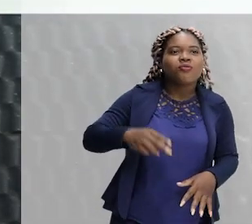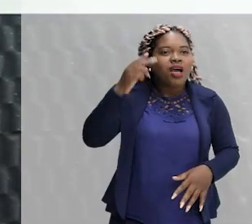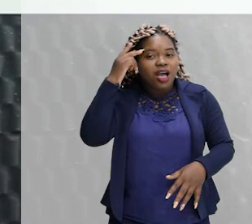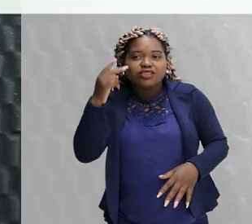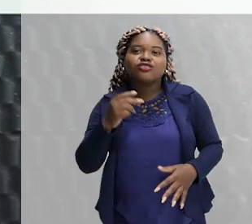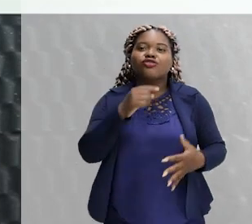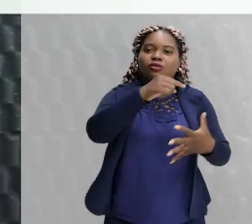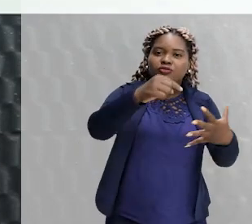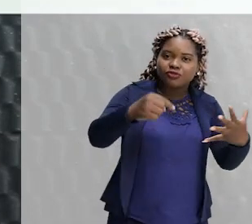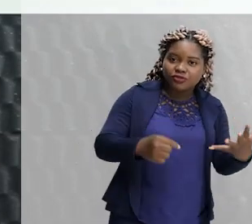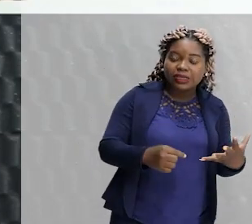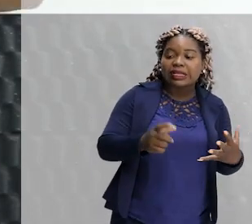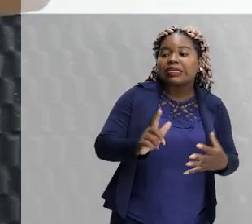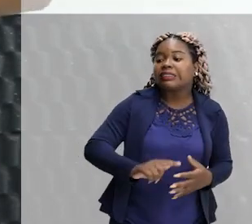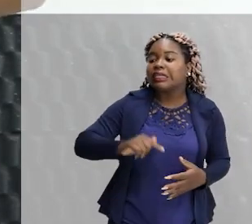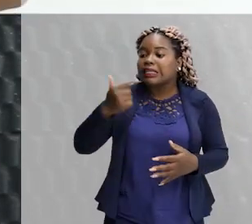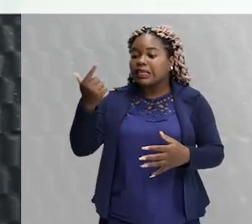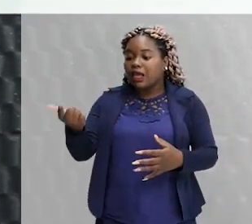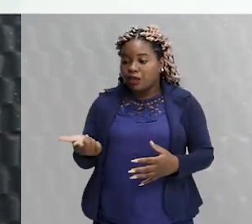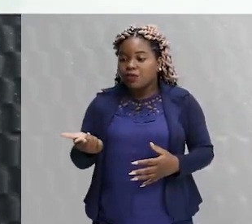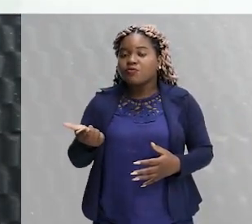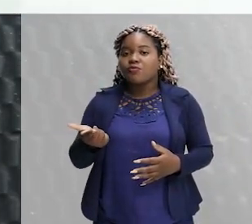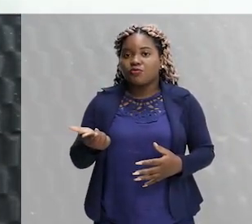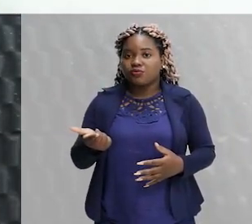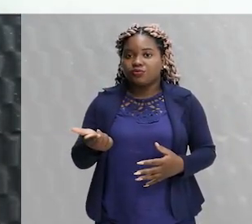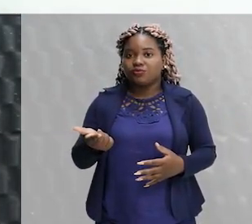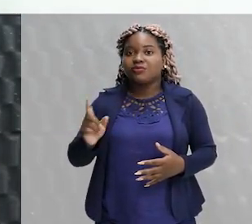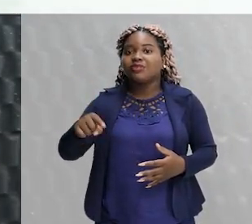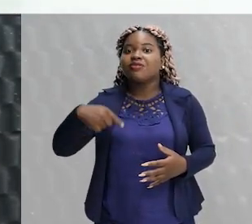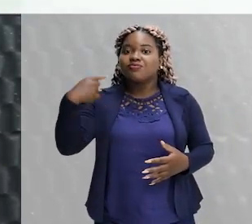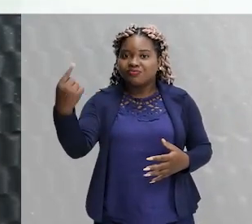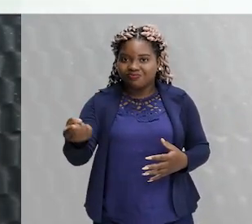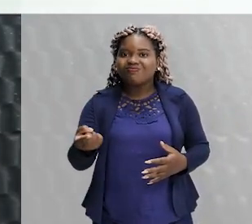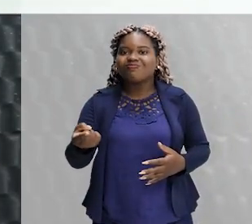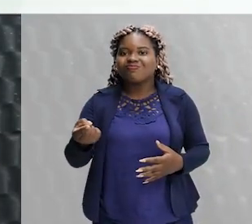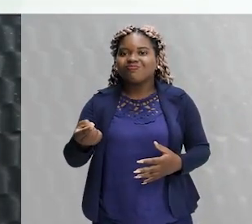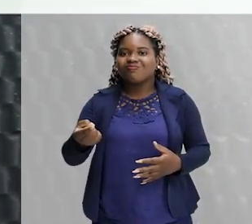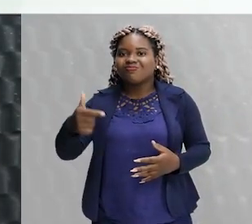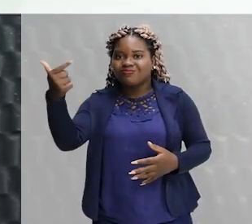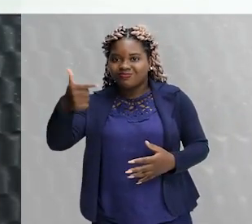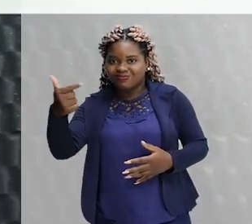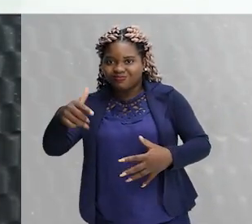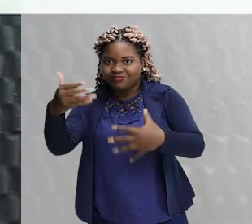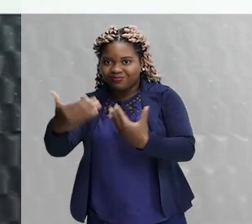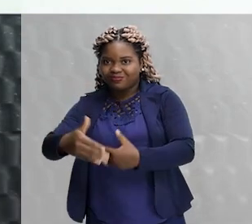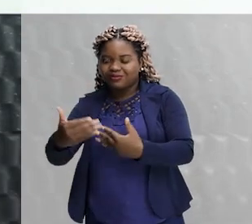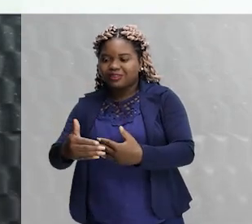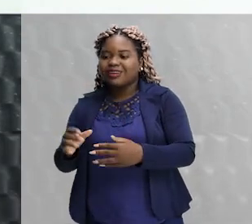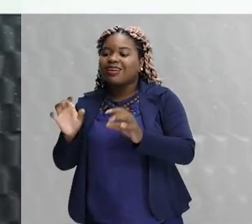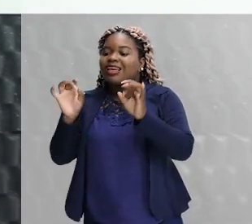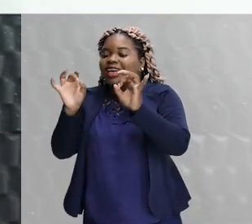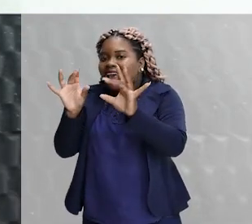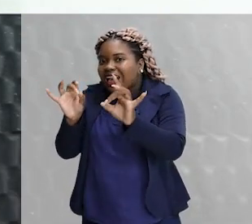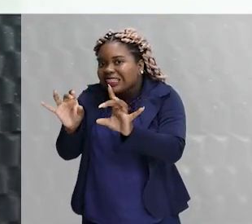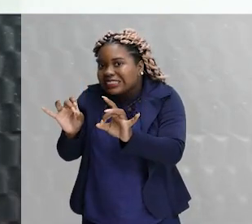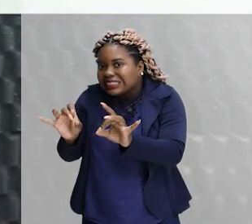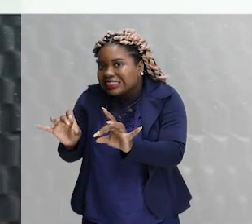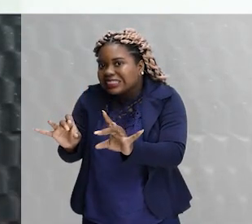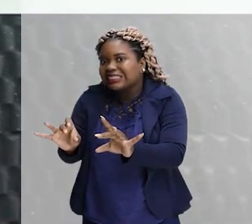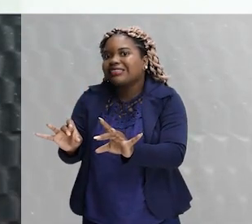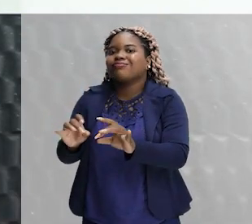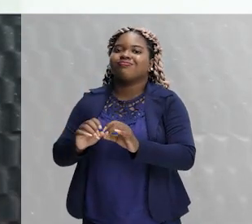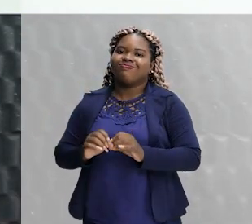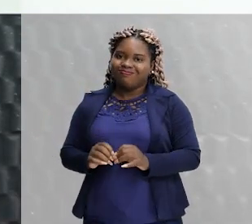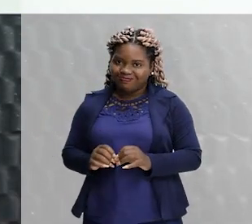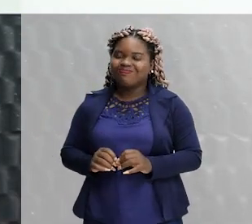as disciplinas específicas. O que são as disciplinas específicas? O que é mais importante para o aluno de engenharia? Ah, que ele saiba